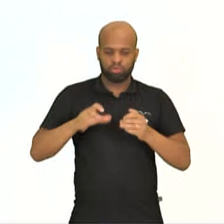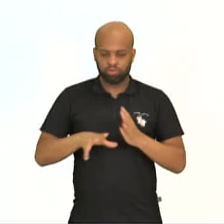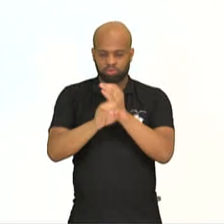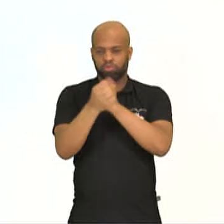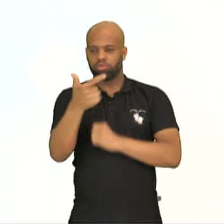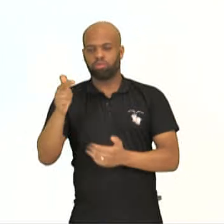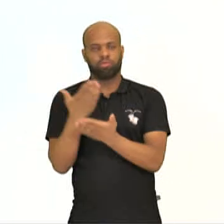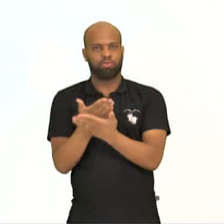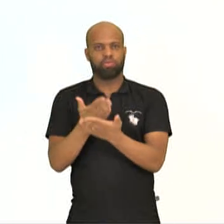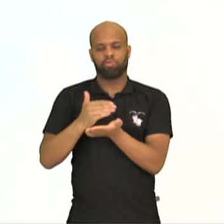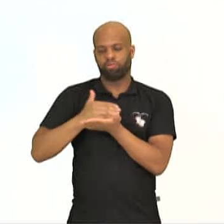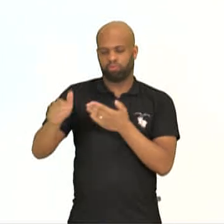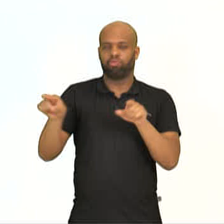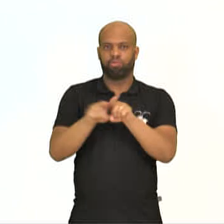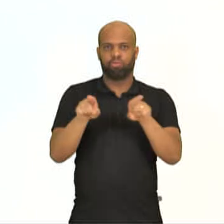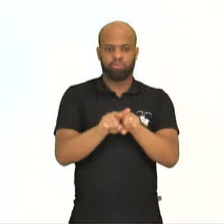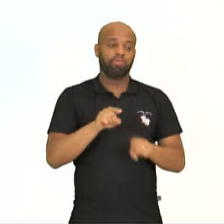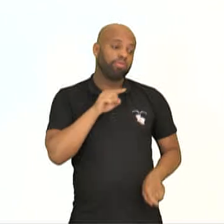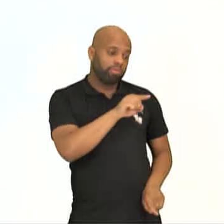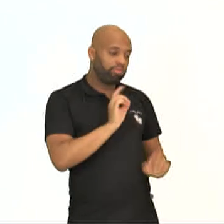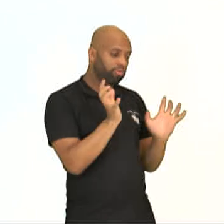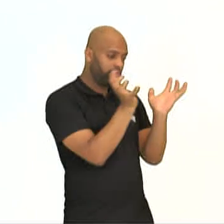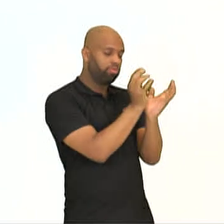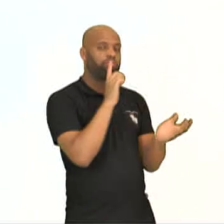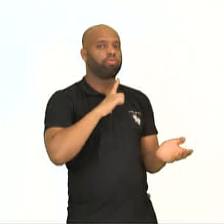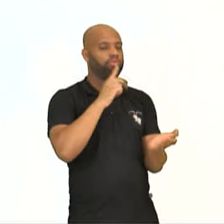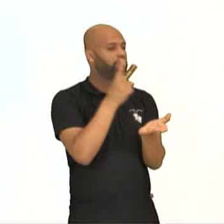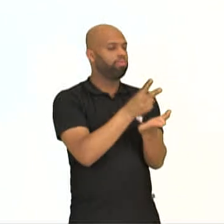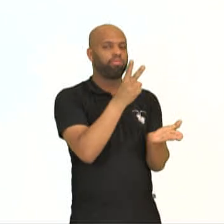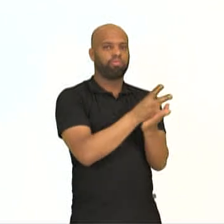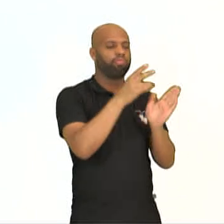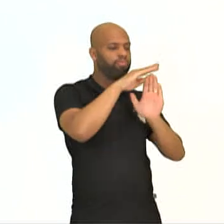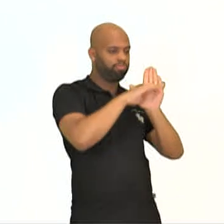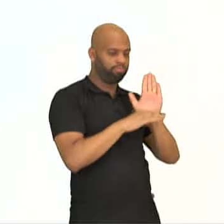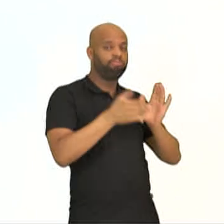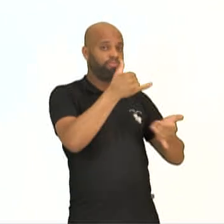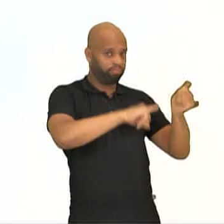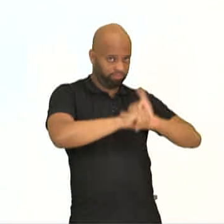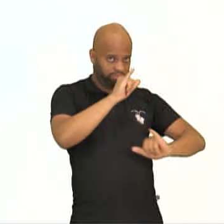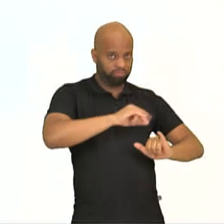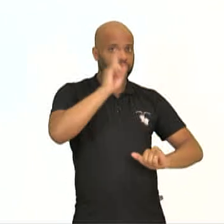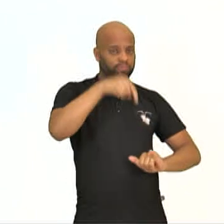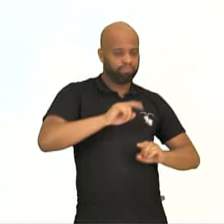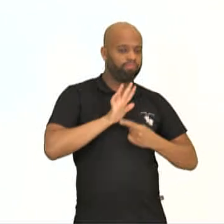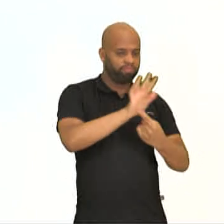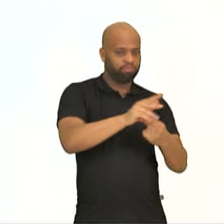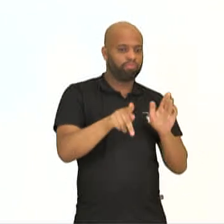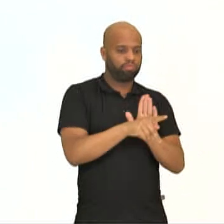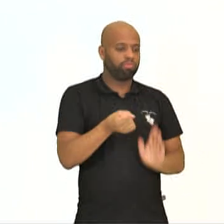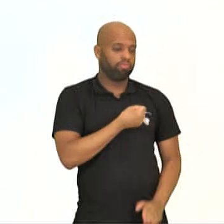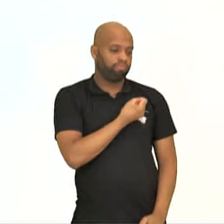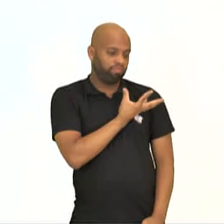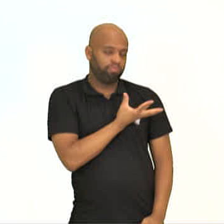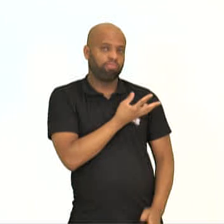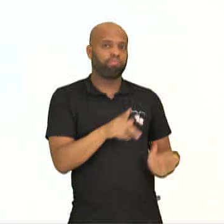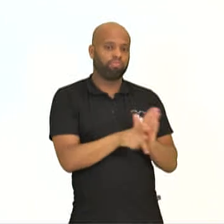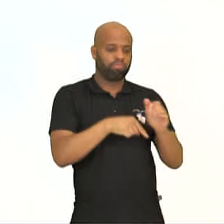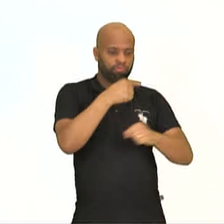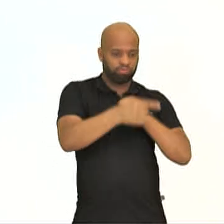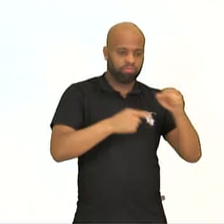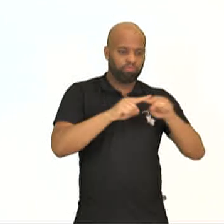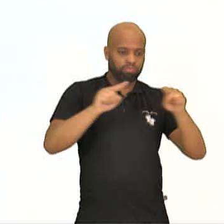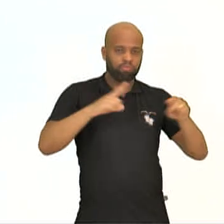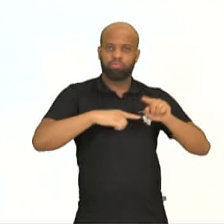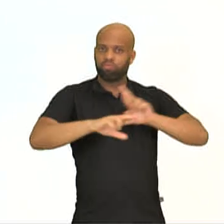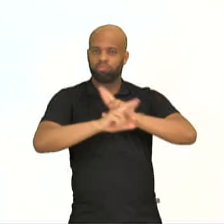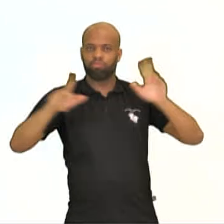no começo. Os isótopos possuem as mesmas propriedades químicas que são definidas pelo número atômico, mas possuem